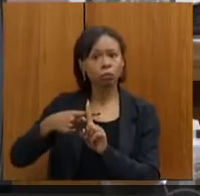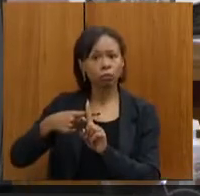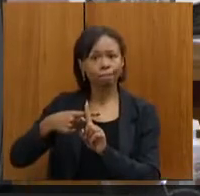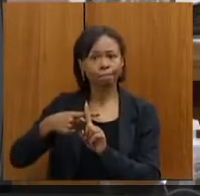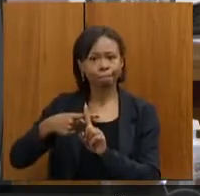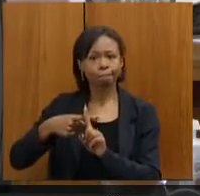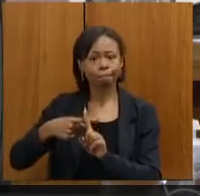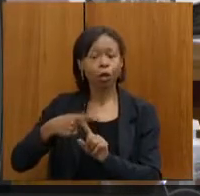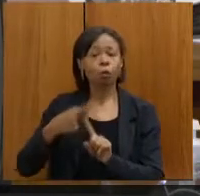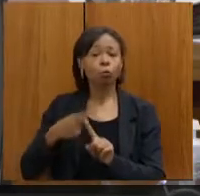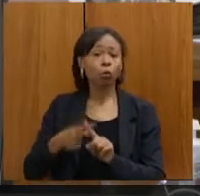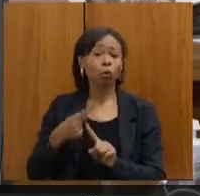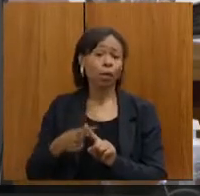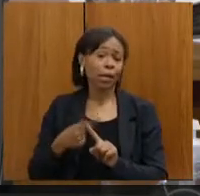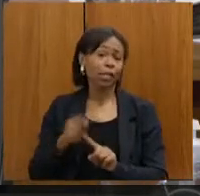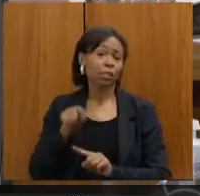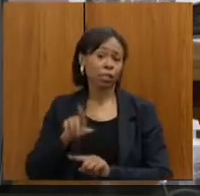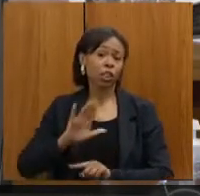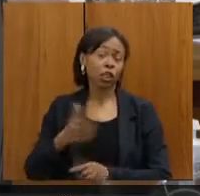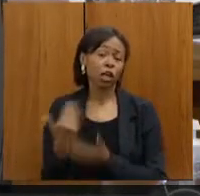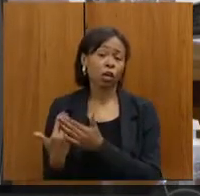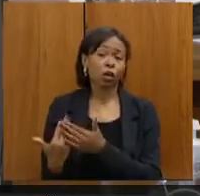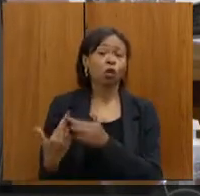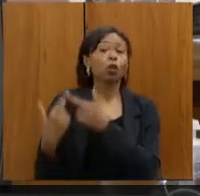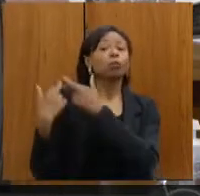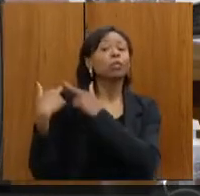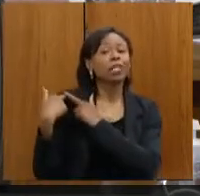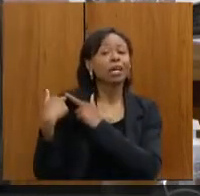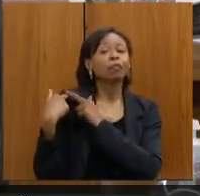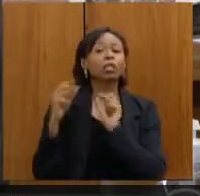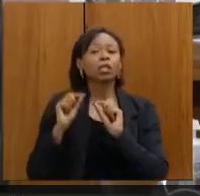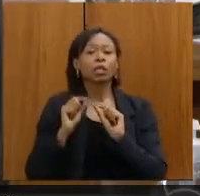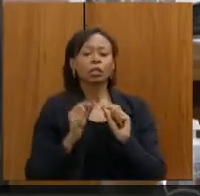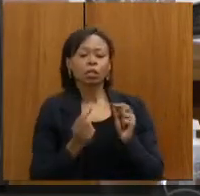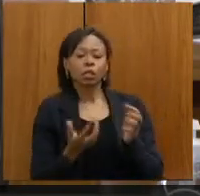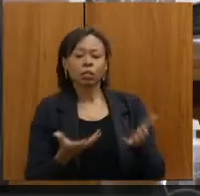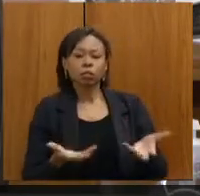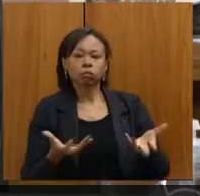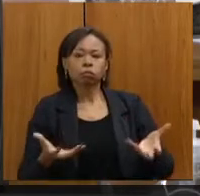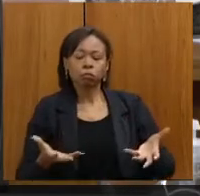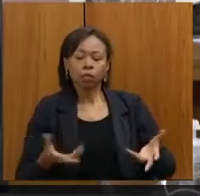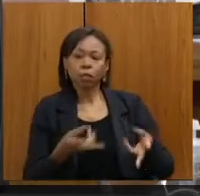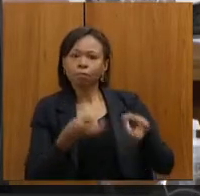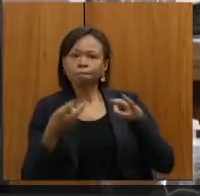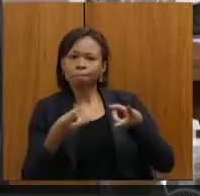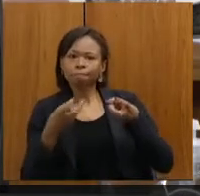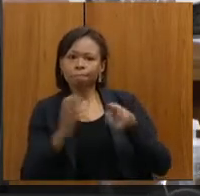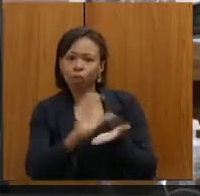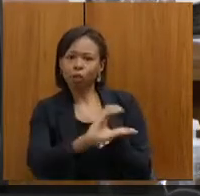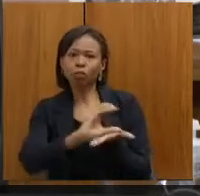eles ficam cumpriram o papel de atrair os investimentos por estado